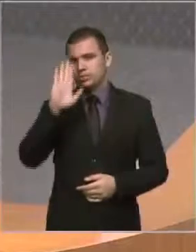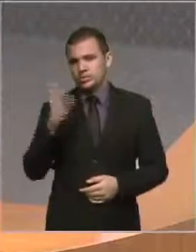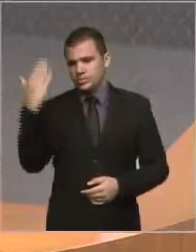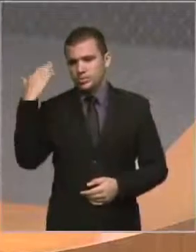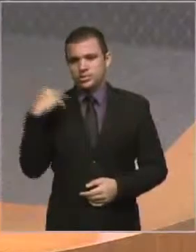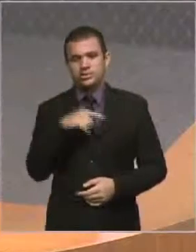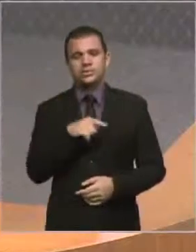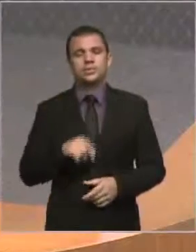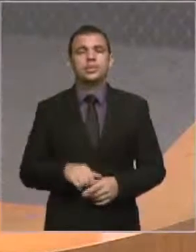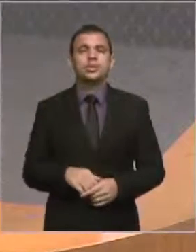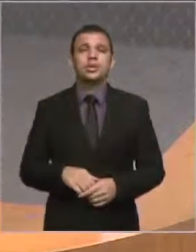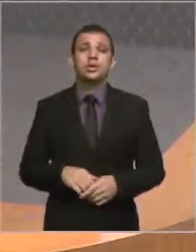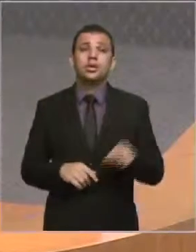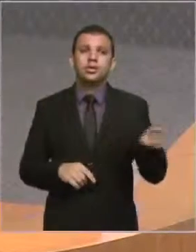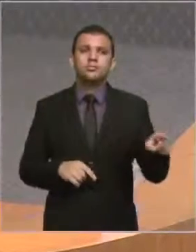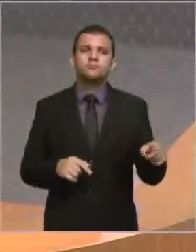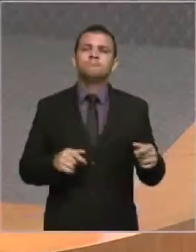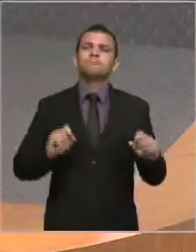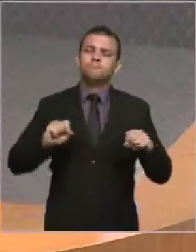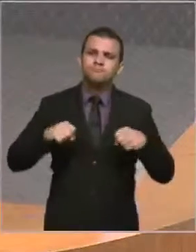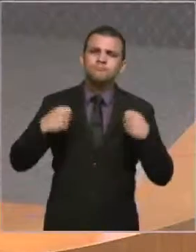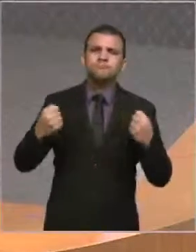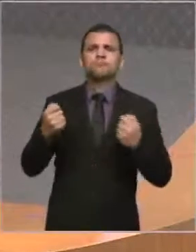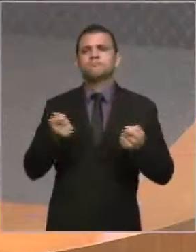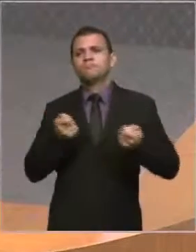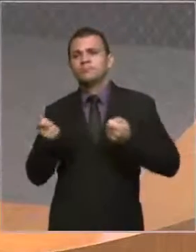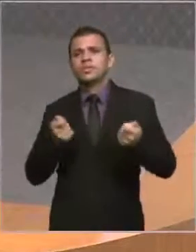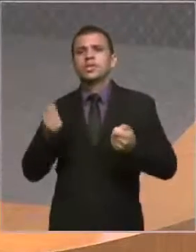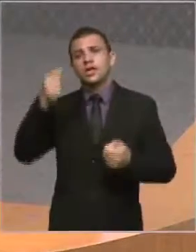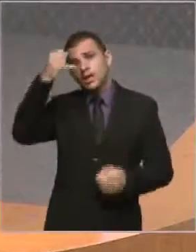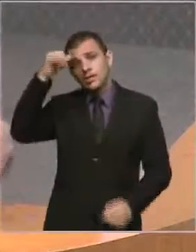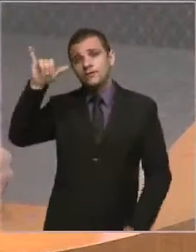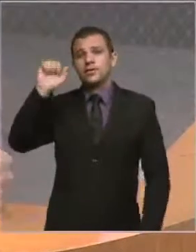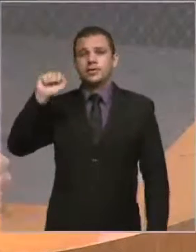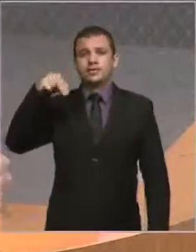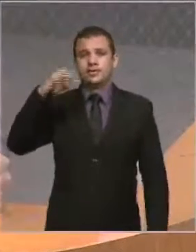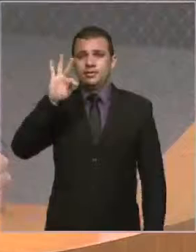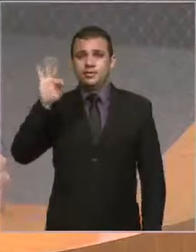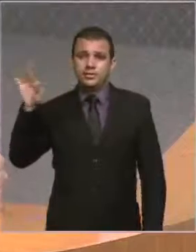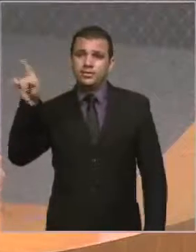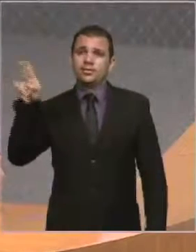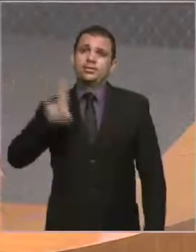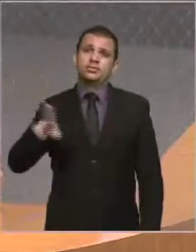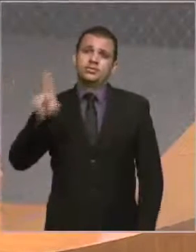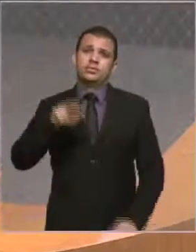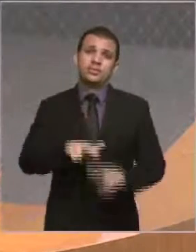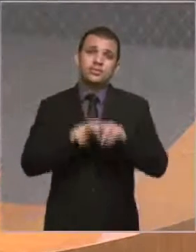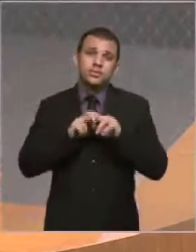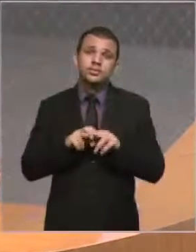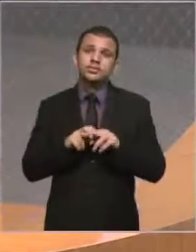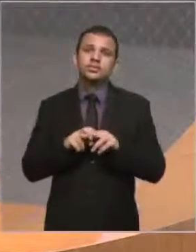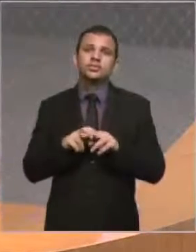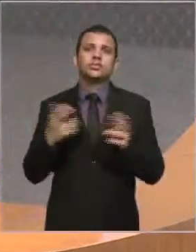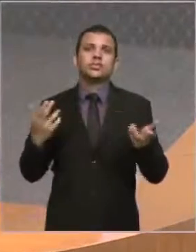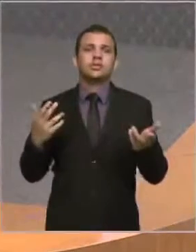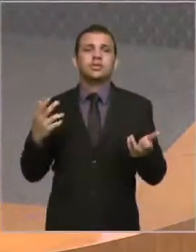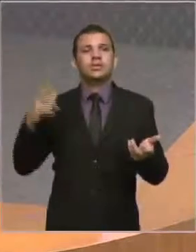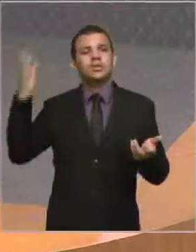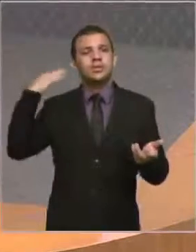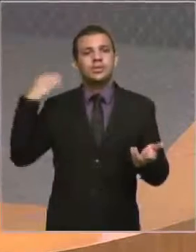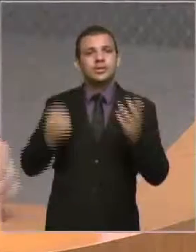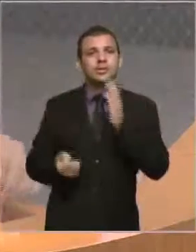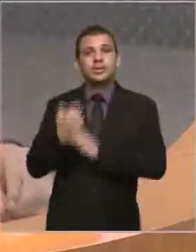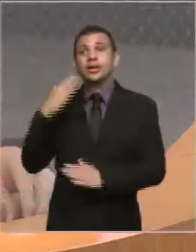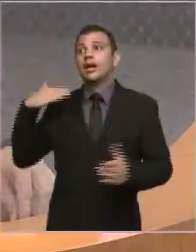este monopólio fosse quebrado, porque este sistema de transporte, desde a sua criação, é explorado por apenas uma empresa, a